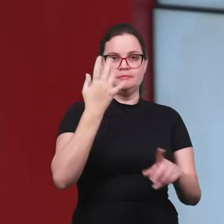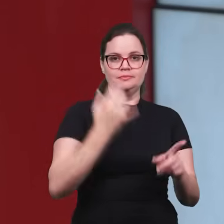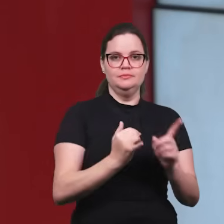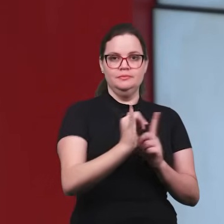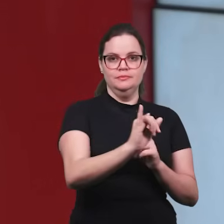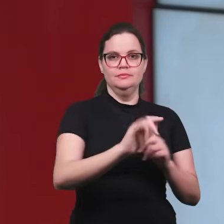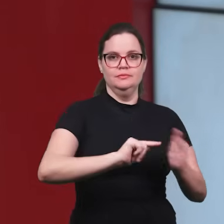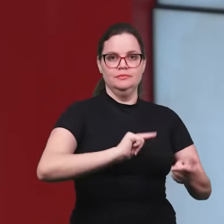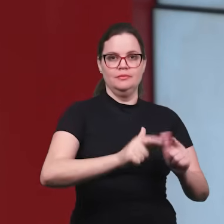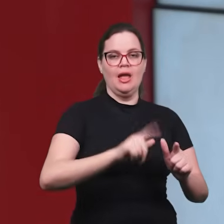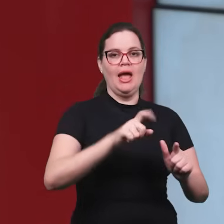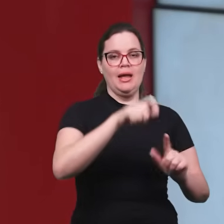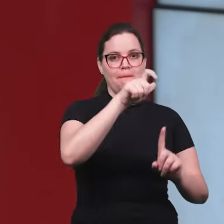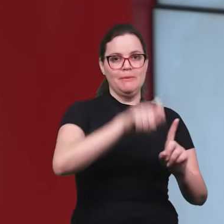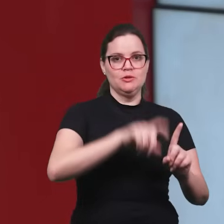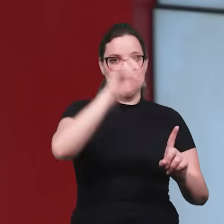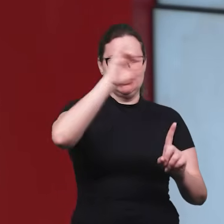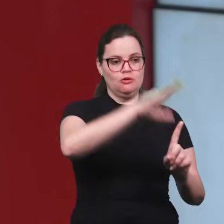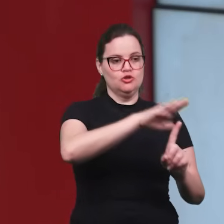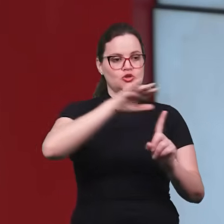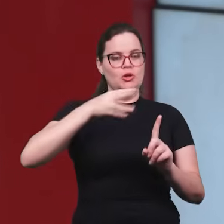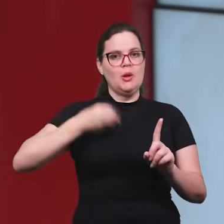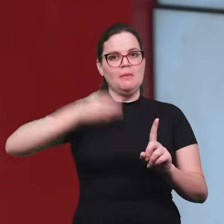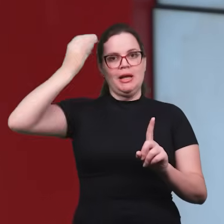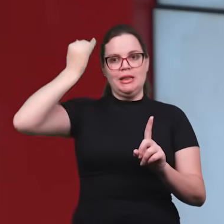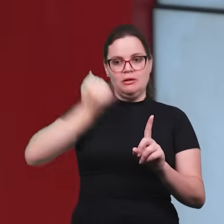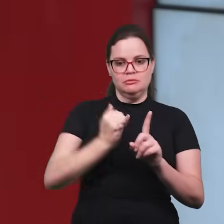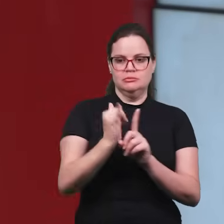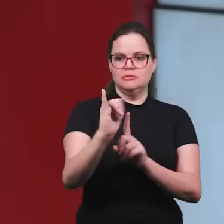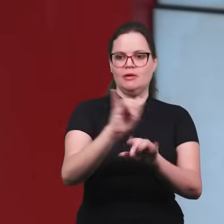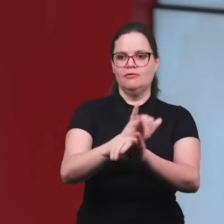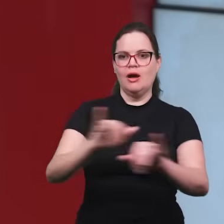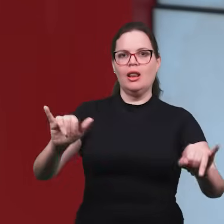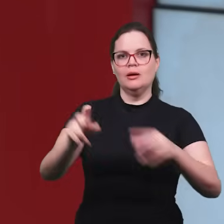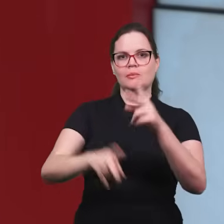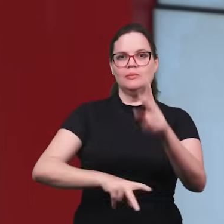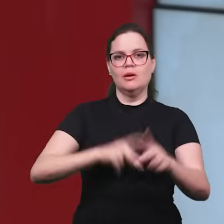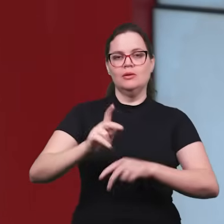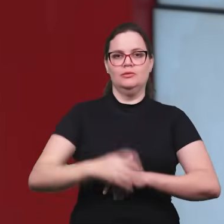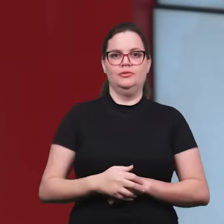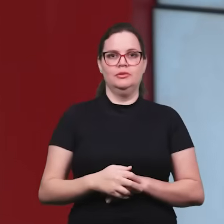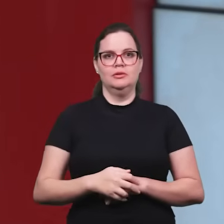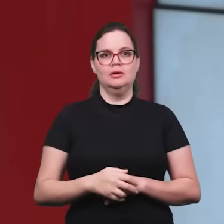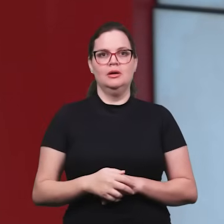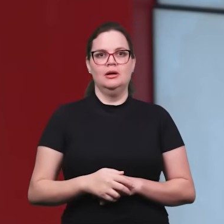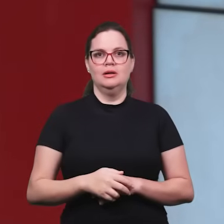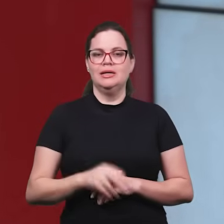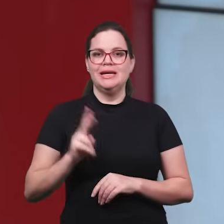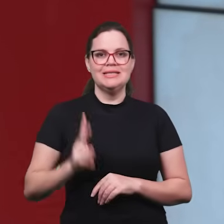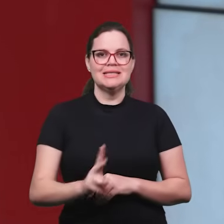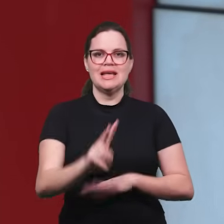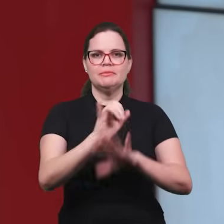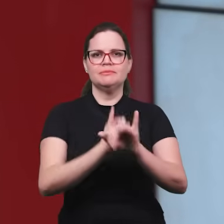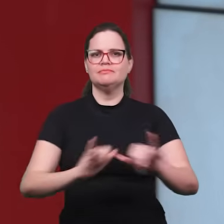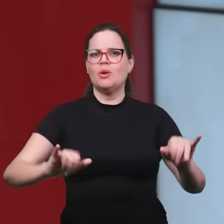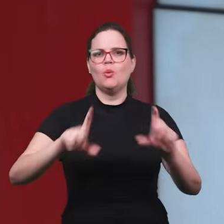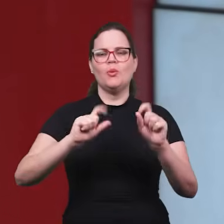trazer uma mensagem ao povo. E geralmente esse recado, essa palavra do povo, eram palavras de quê?